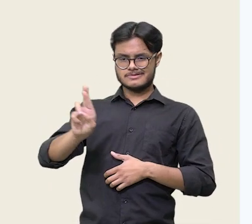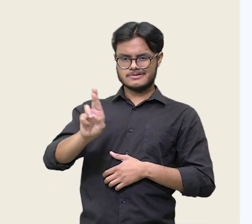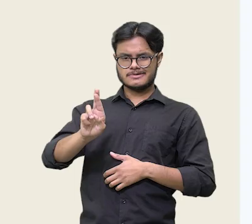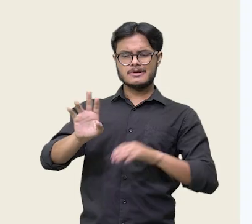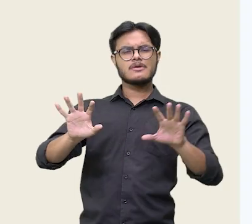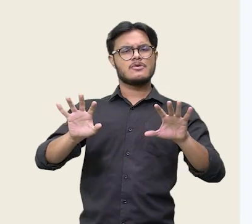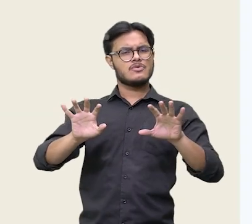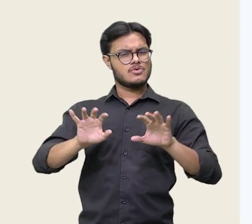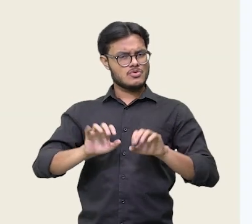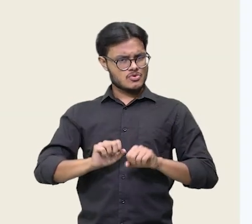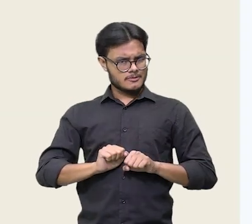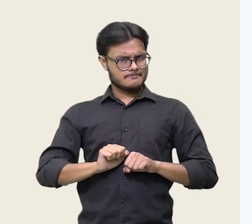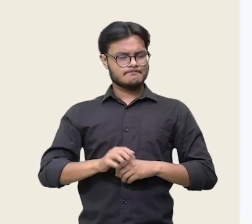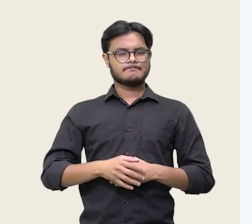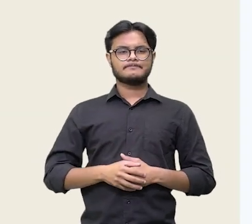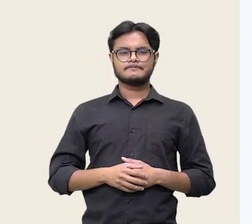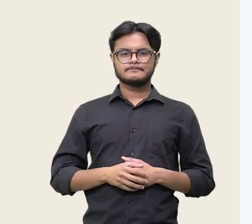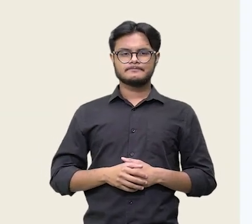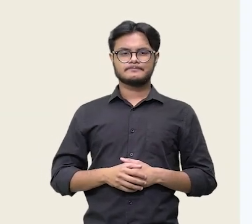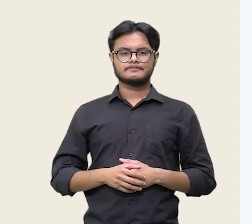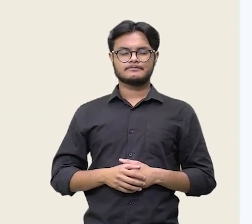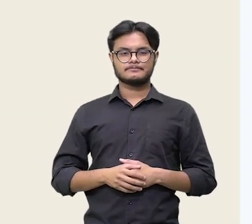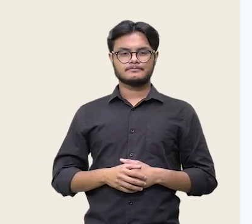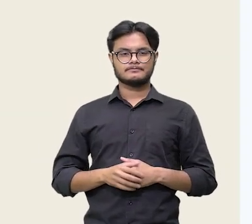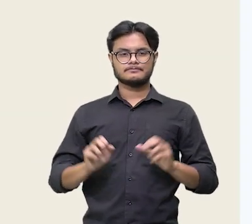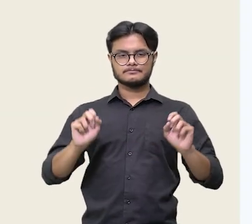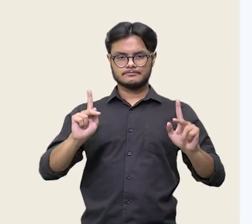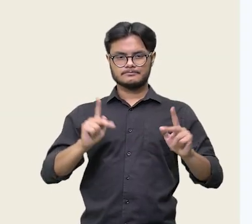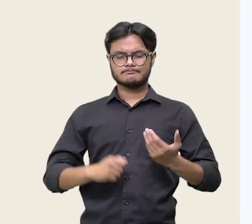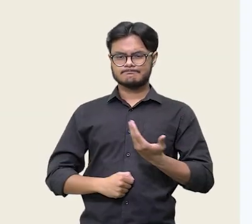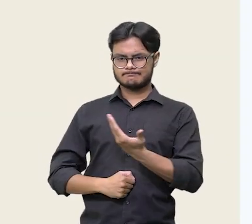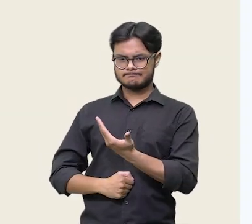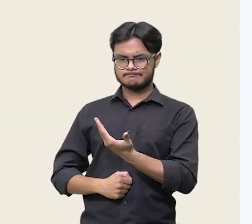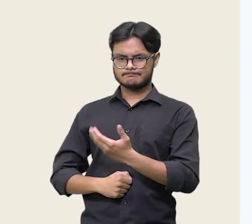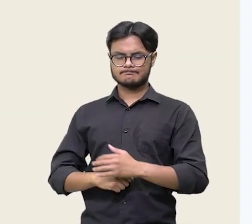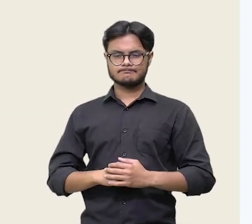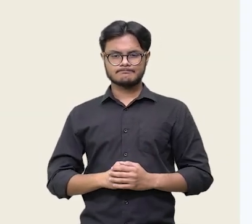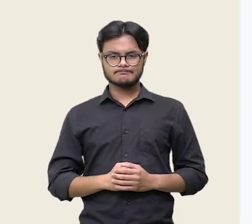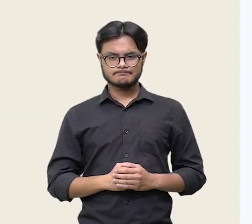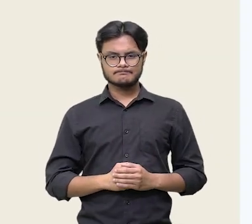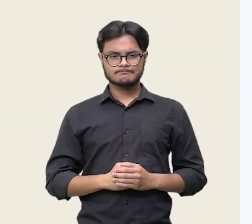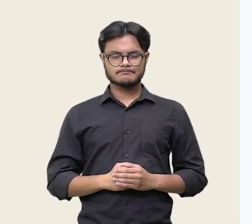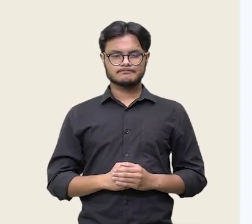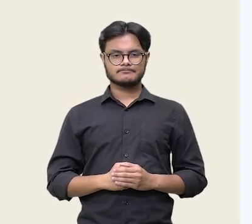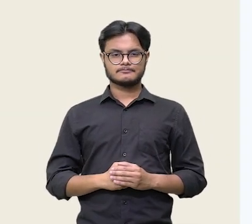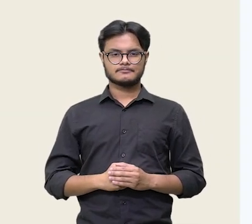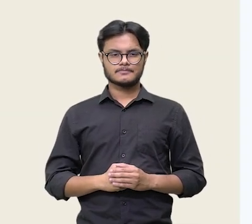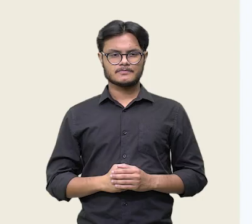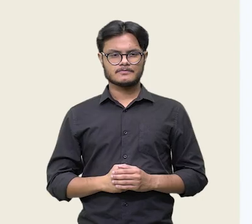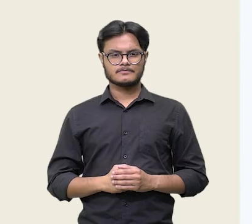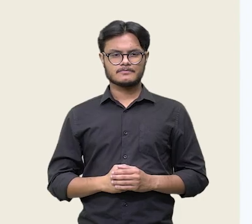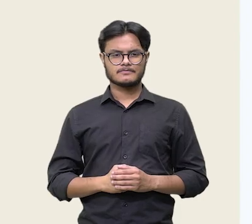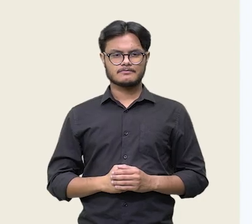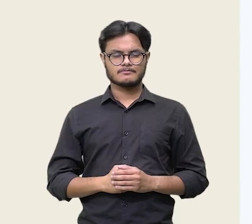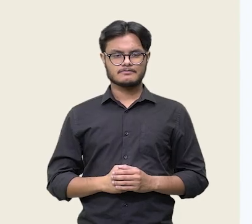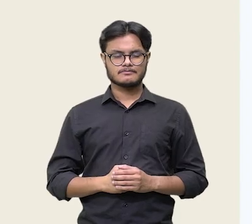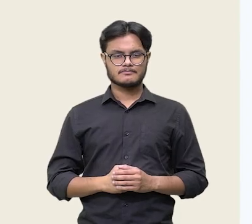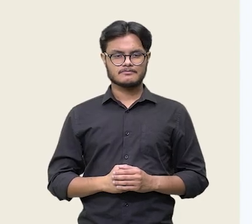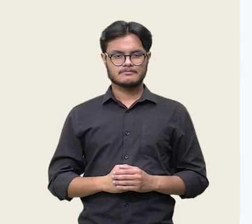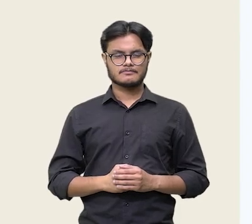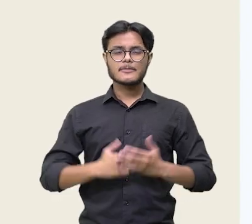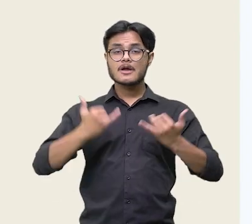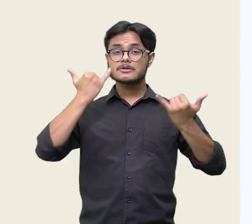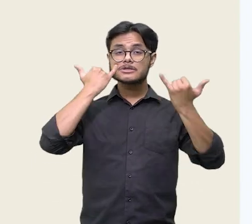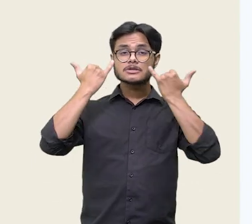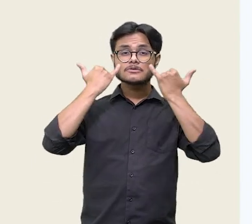útil fornecida para o circuito. Né? Tá aqui a legenda, E é o que nós chamamos de força eletromotriz, R é a resistência interna